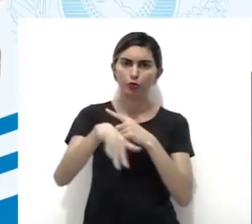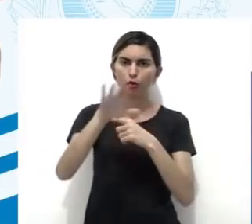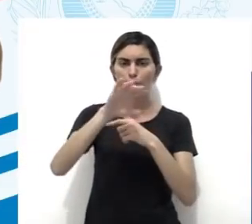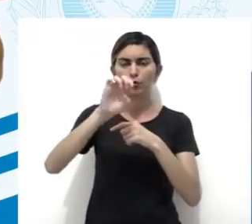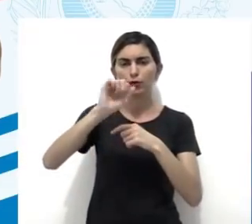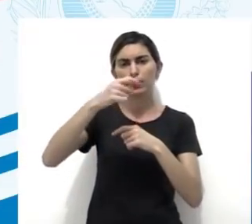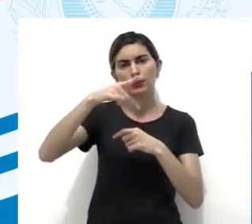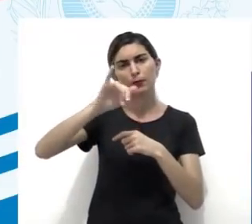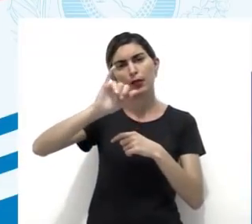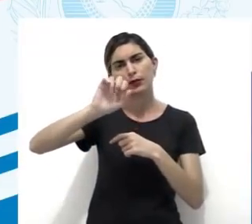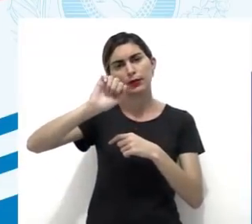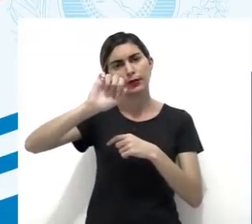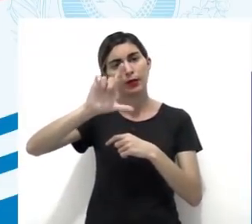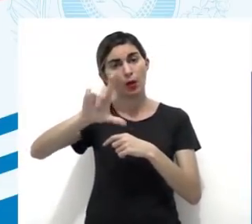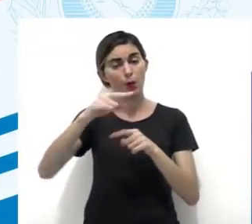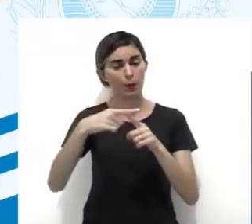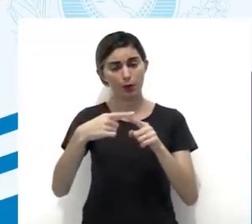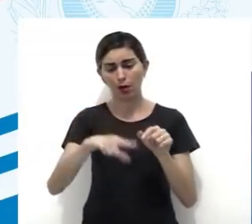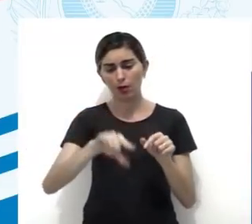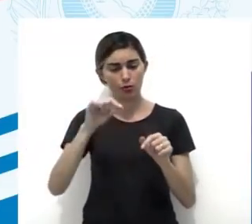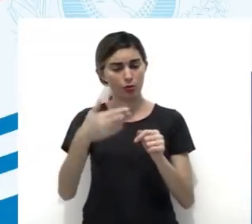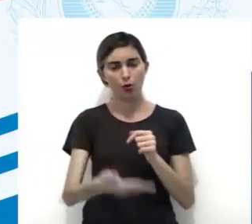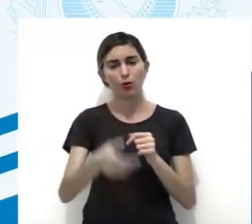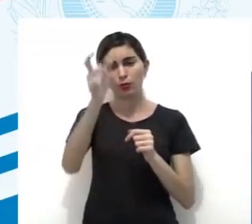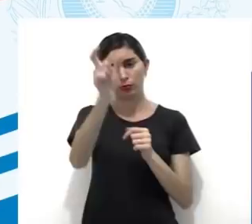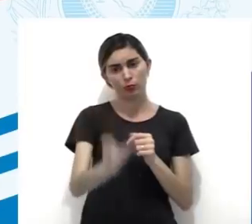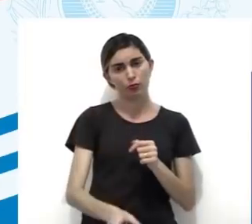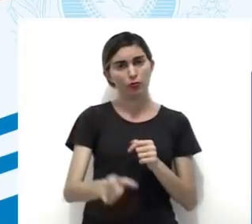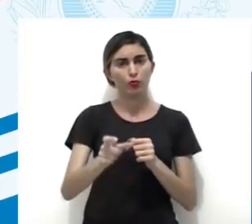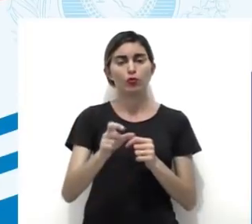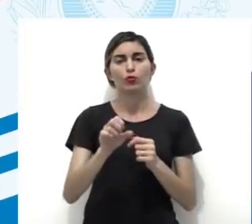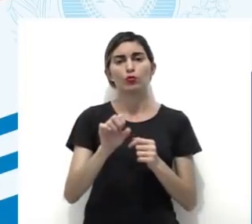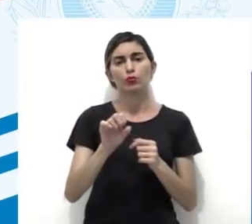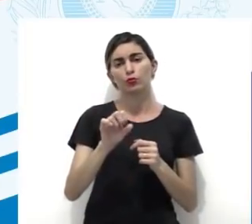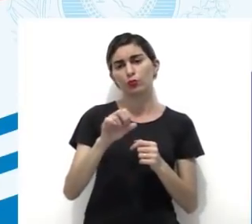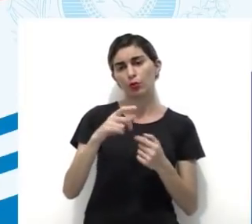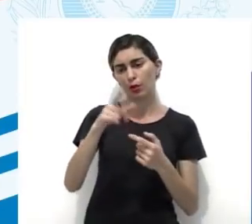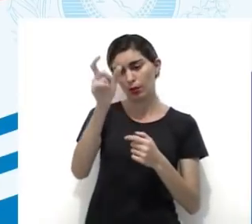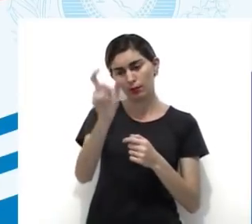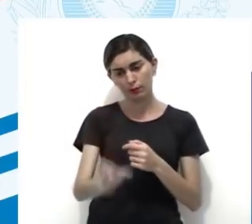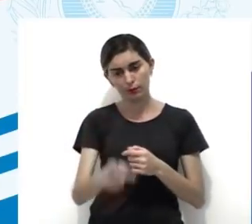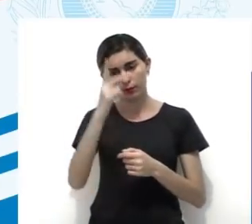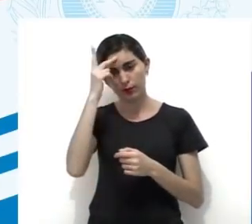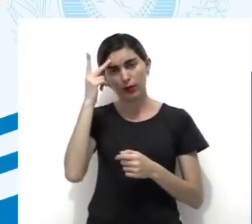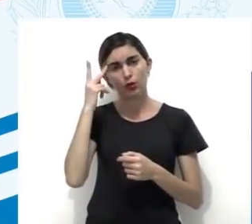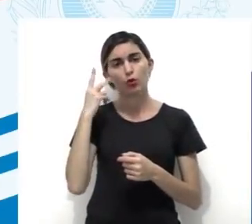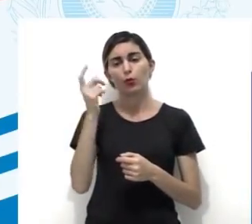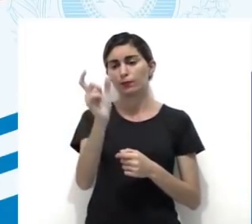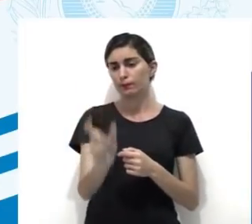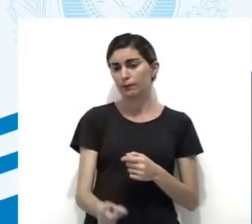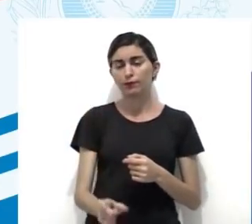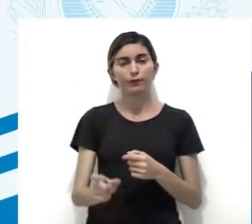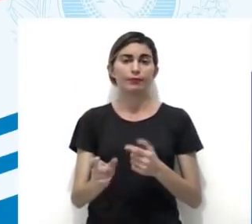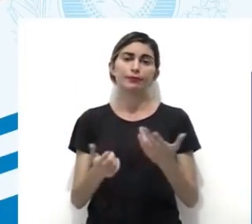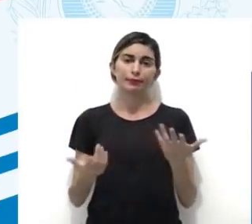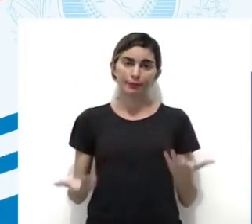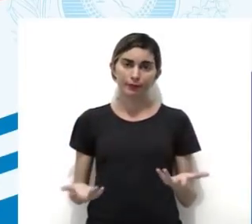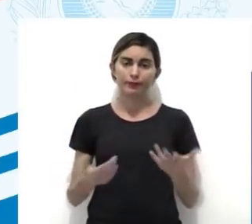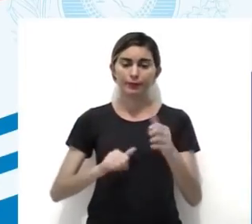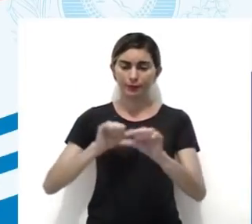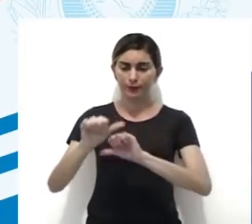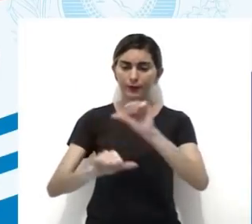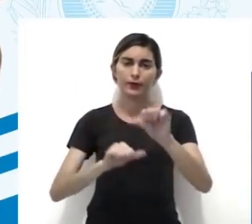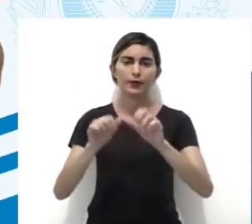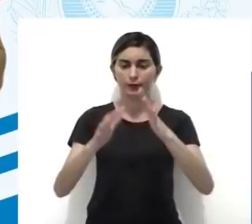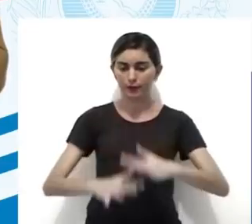quê? Porque é ela que define o sujeito, o indivíduo enquanto ser agente transformador